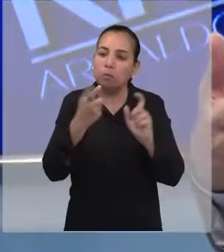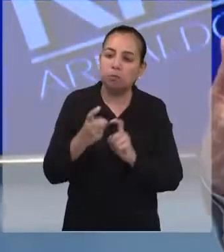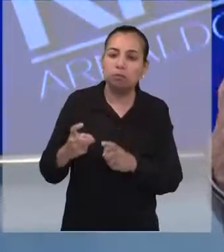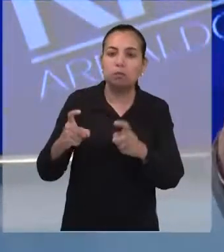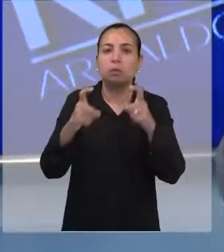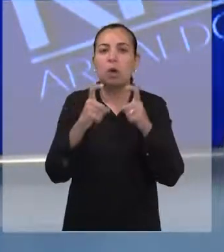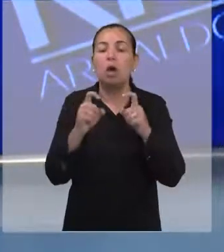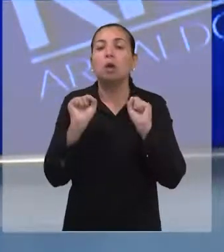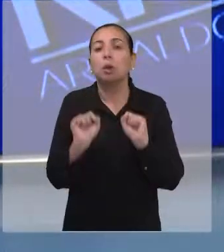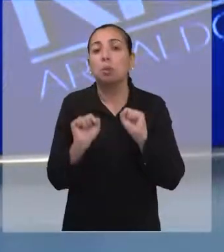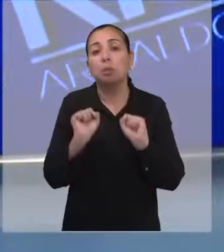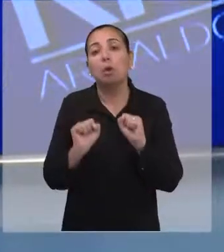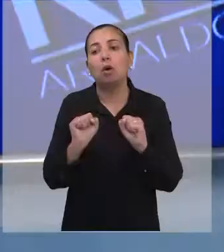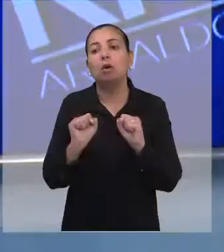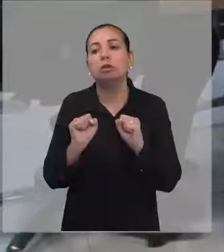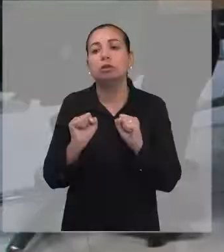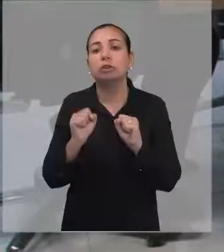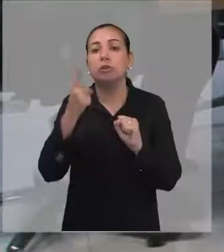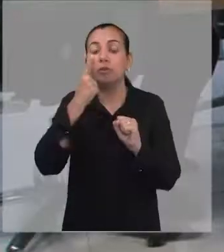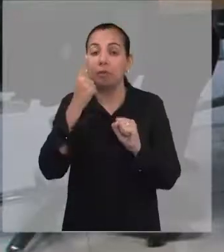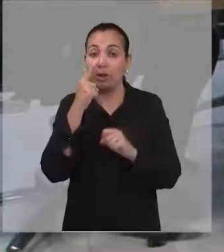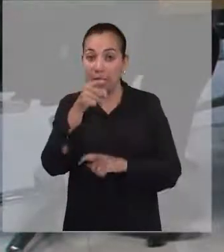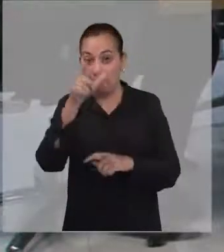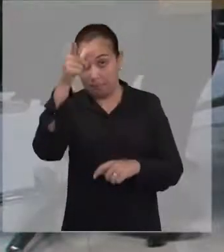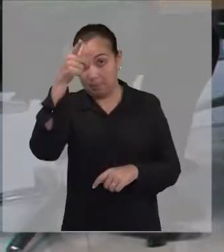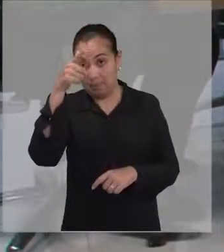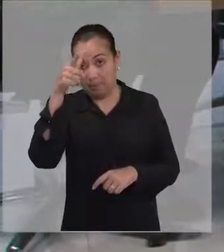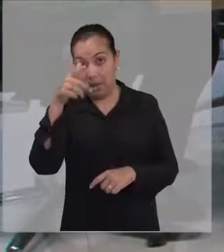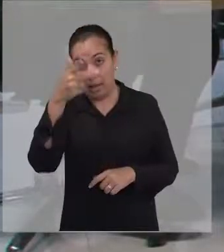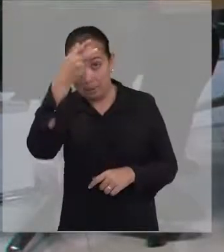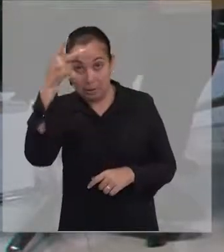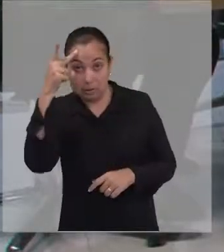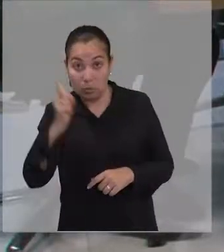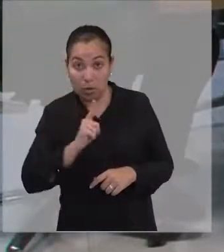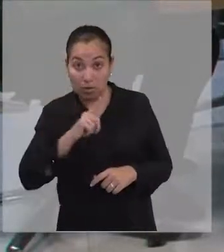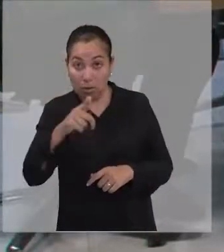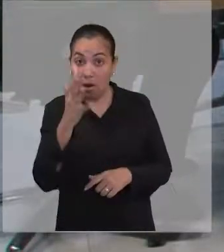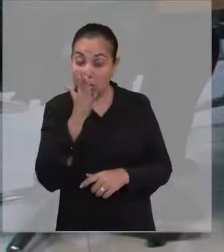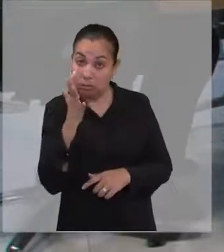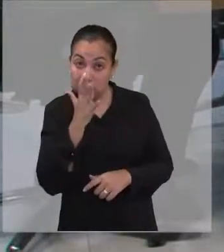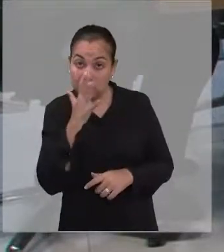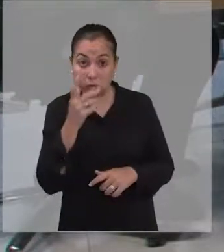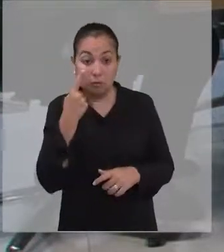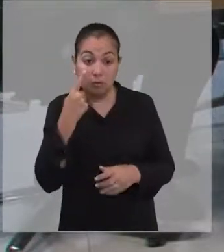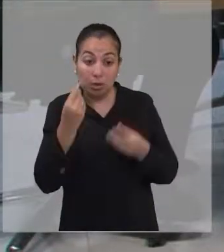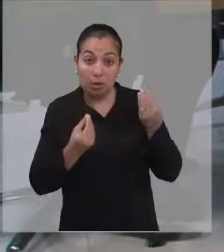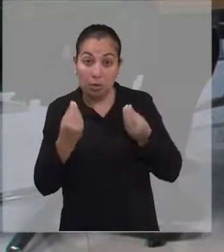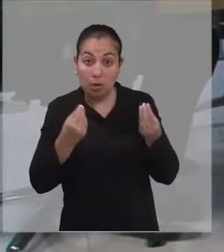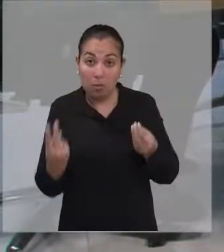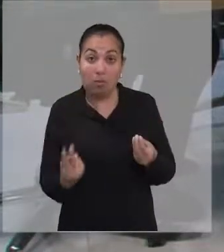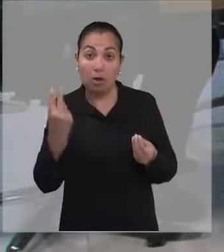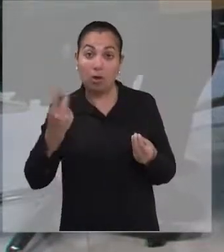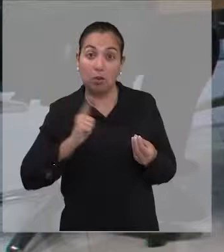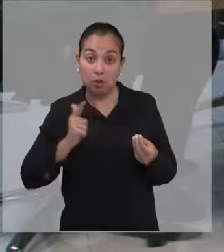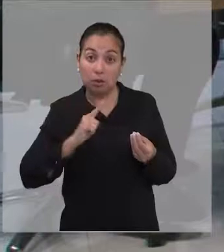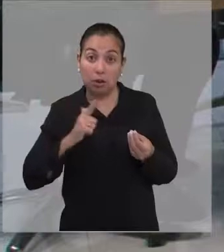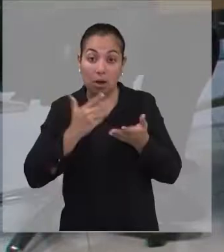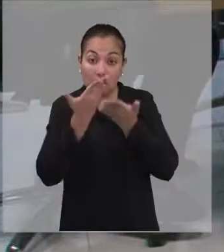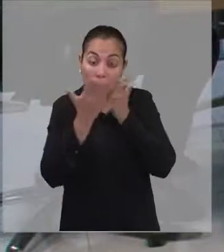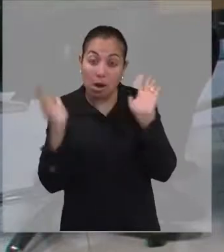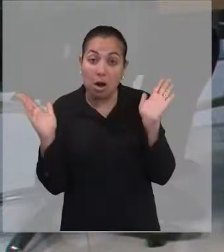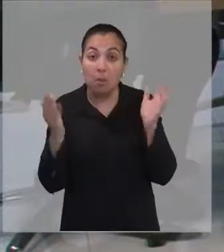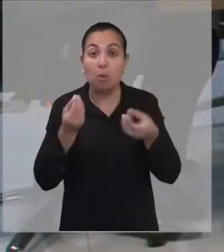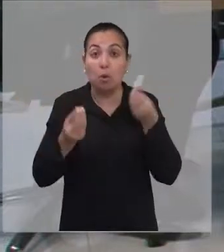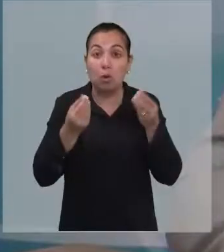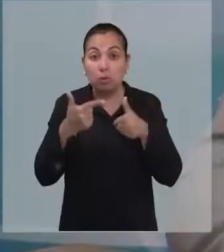aqui, que possam ajudar que o assinante forme o seu juízo de valor acerca desses fatos que são realmente muito amplos